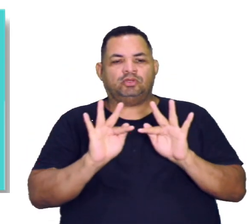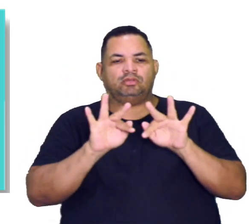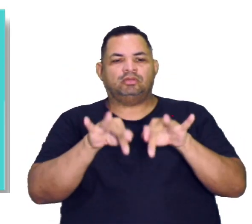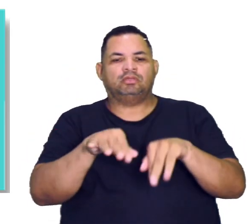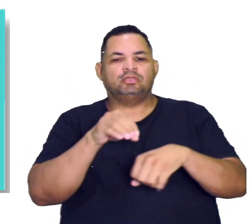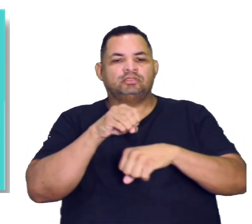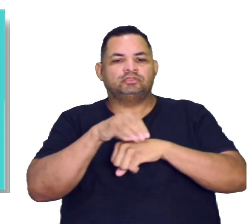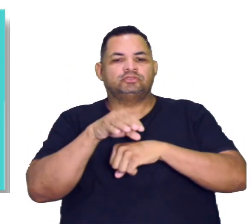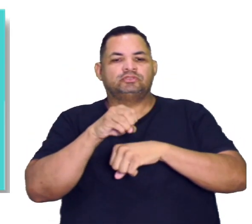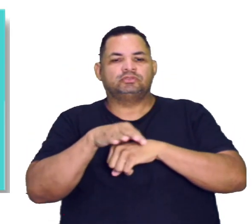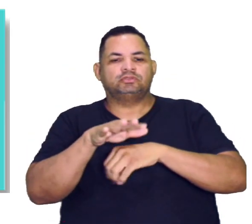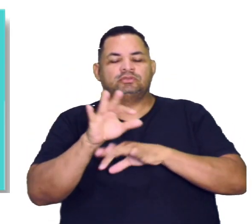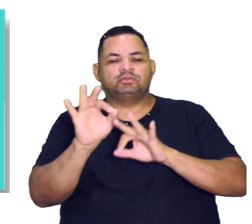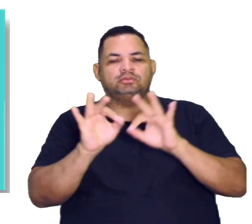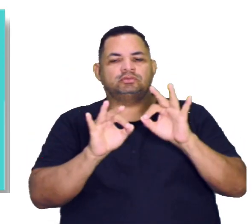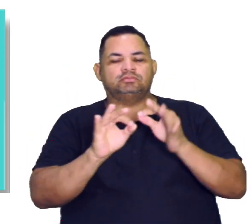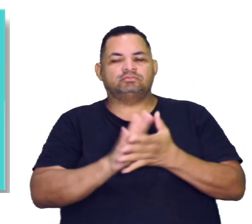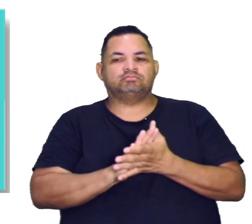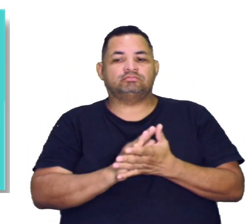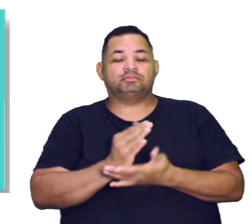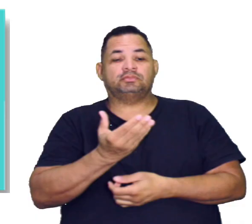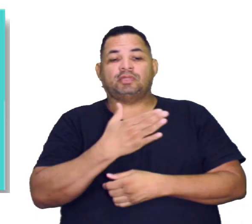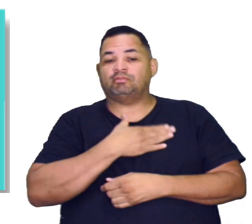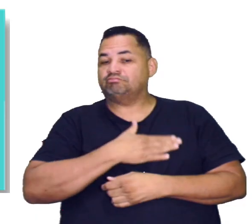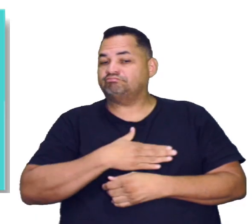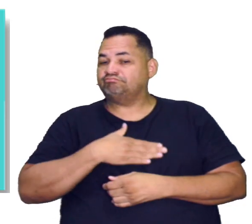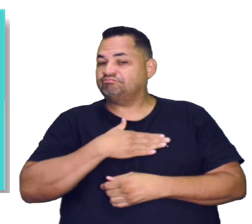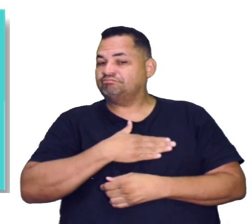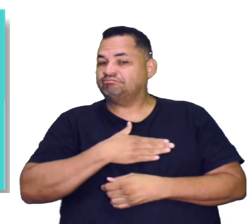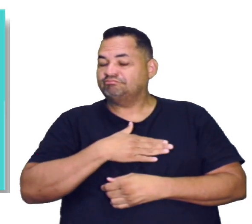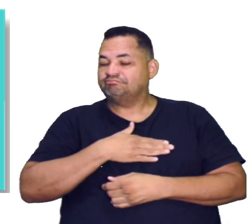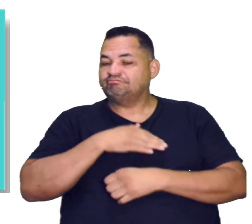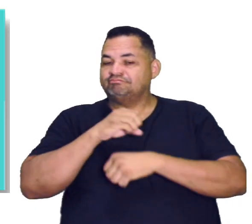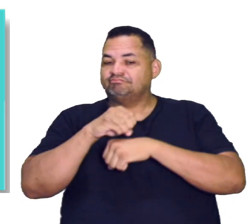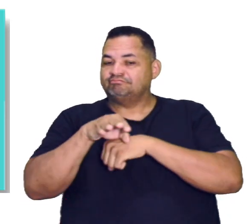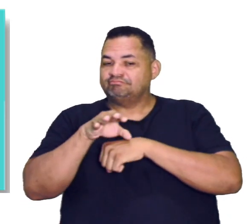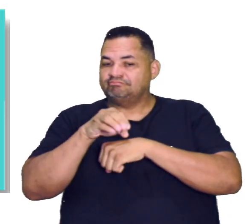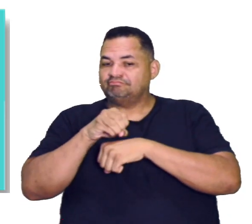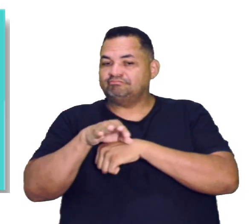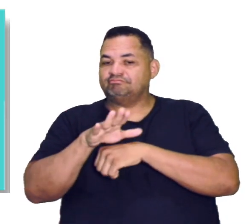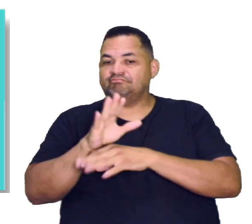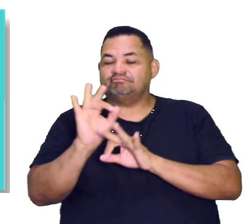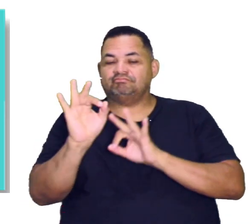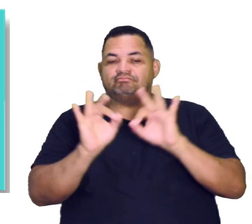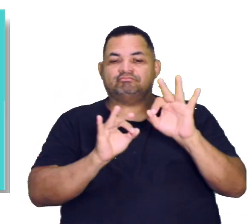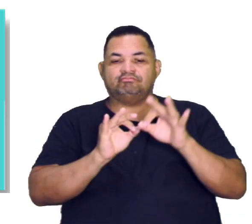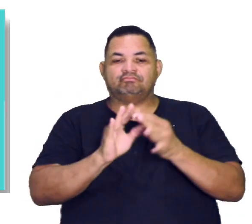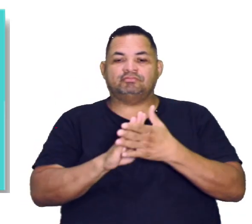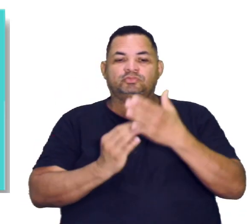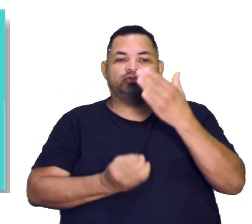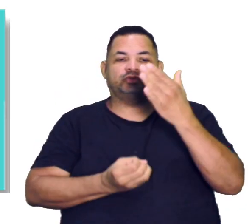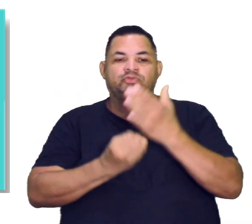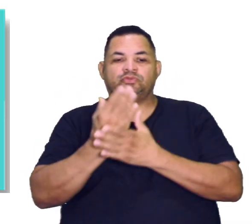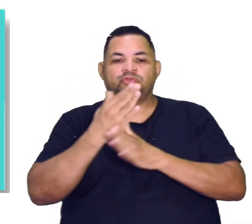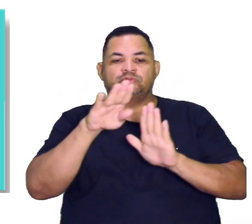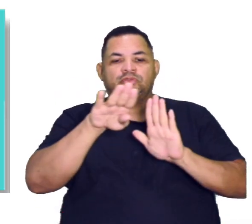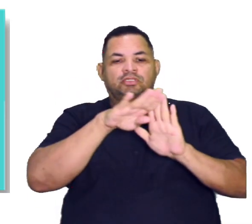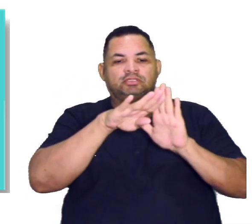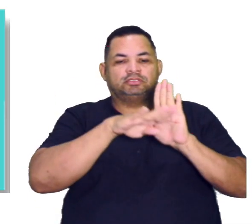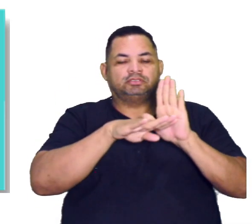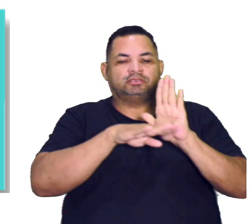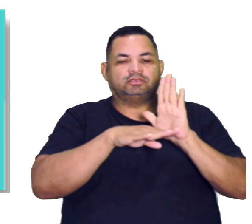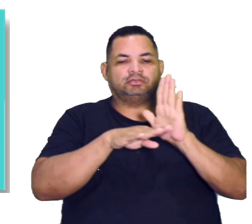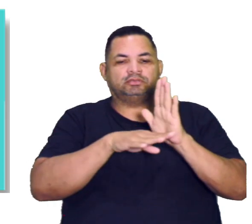com dicas. Prof. Iris gosta de dicas, né, no final da aula. Então a gente vai ter aqui dicas para a criação de